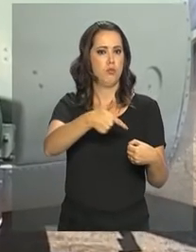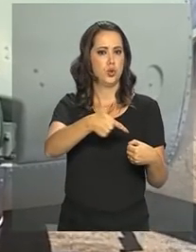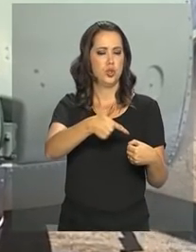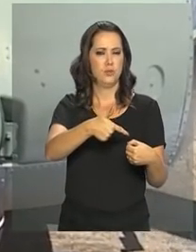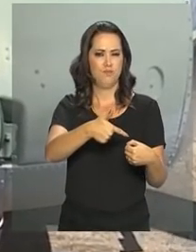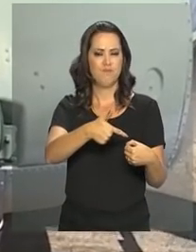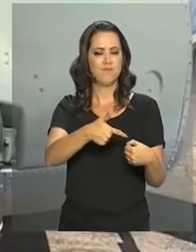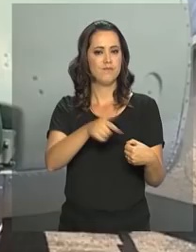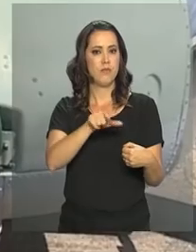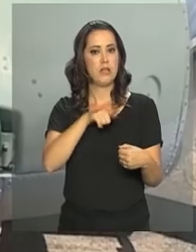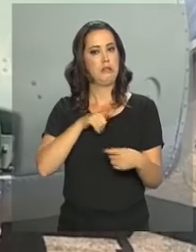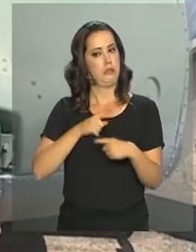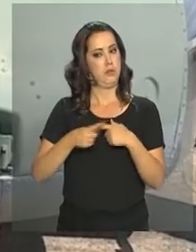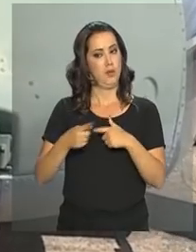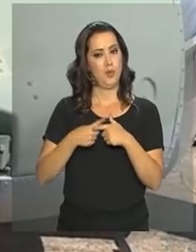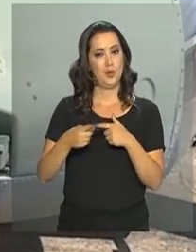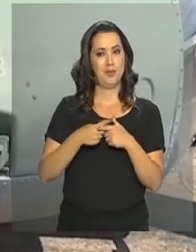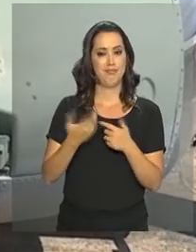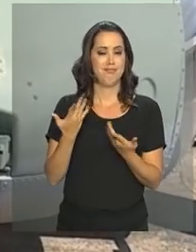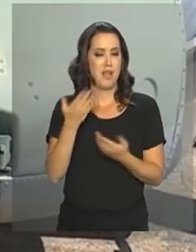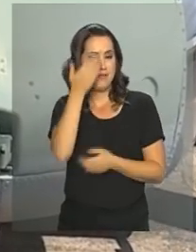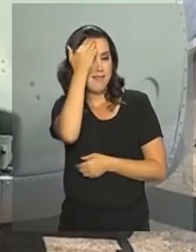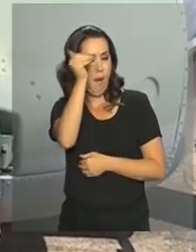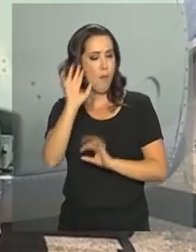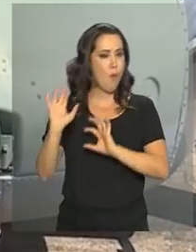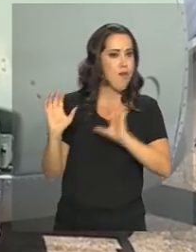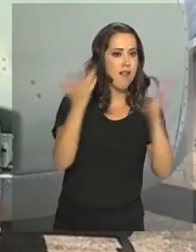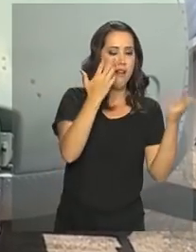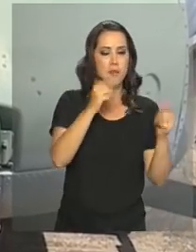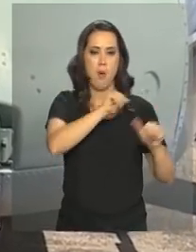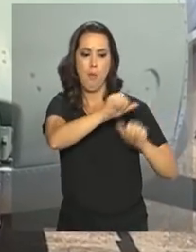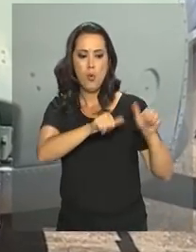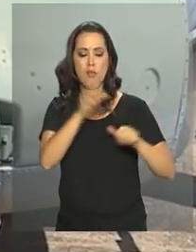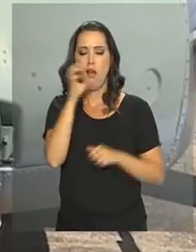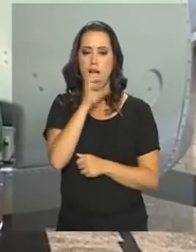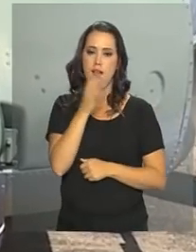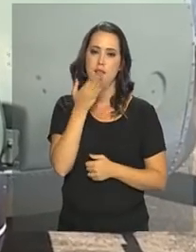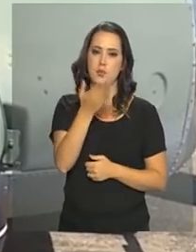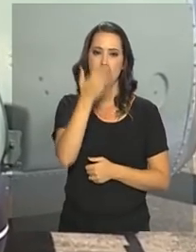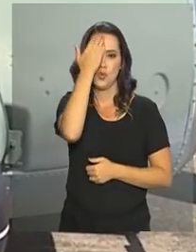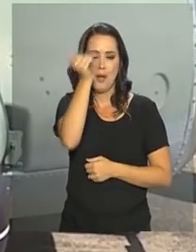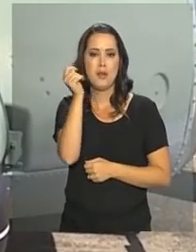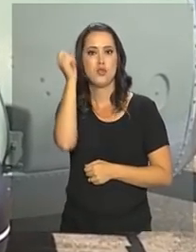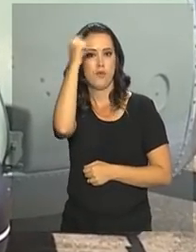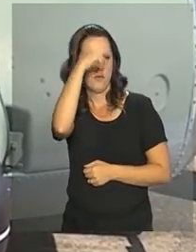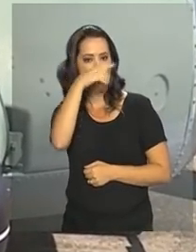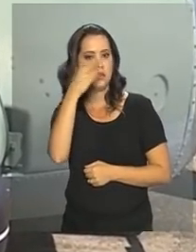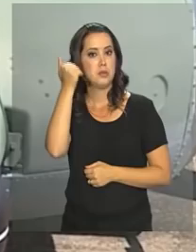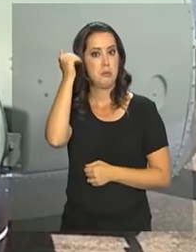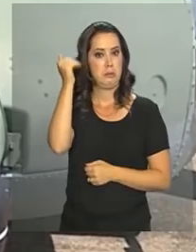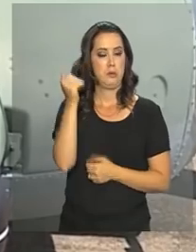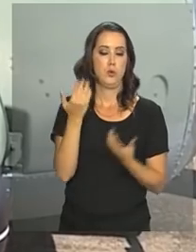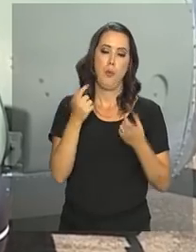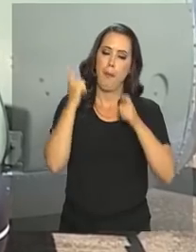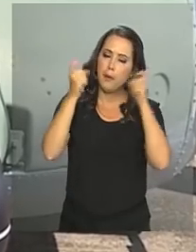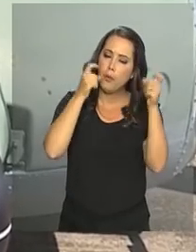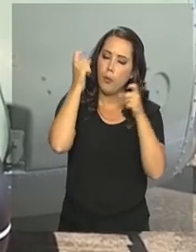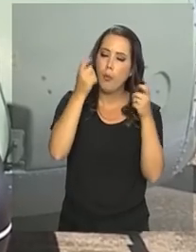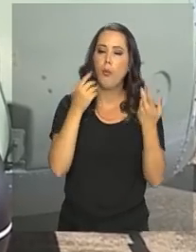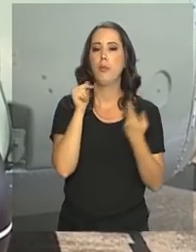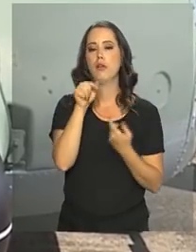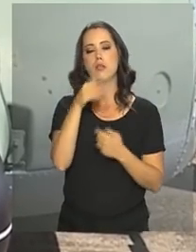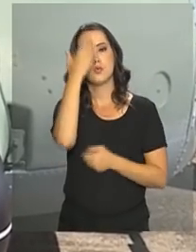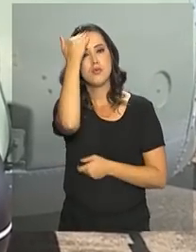você tem a imprevisibilidade da meteorologia aqui, o que acaba deixando um pouco mais delicado ainda a questão da autonomia, porque muitas vezes você não